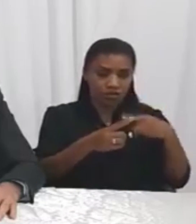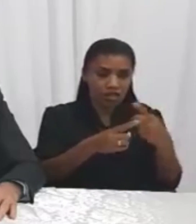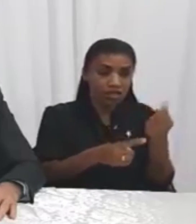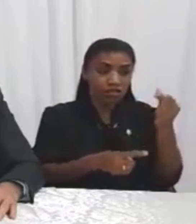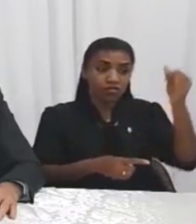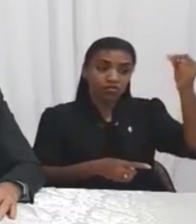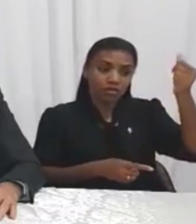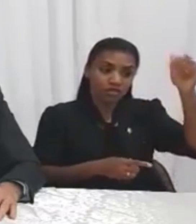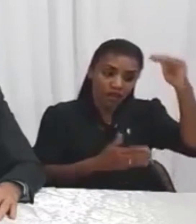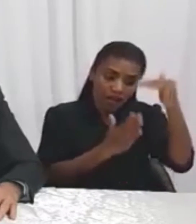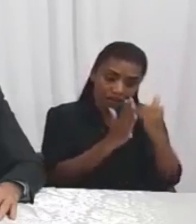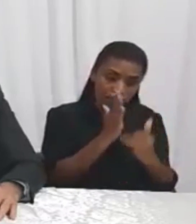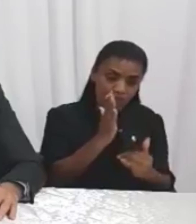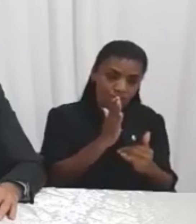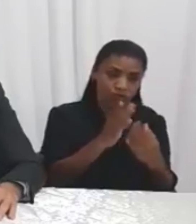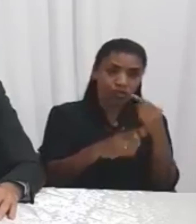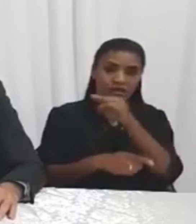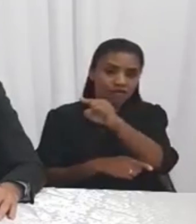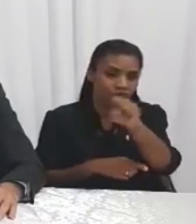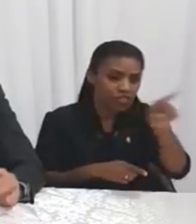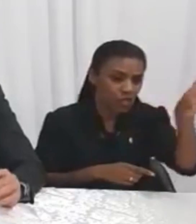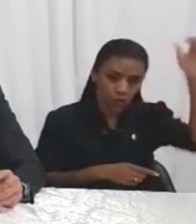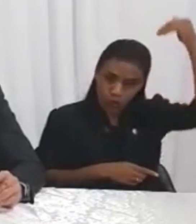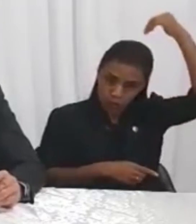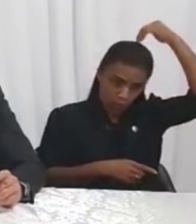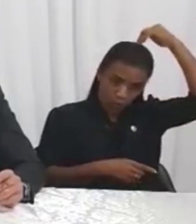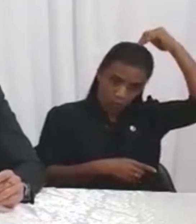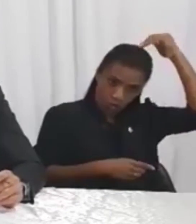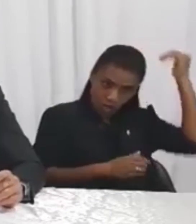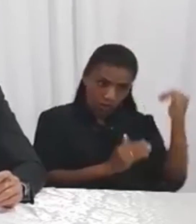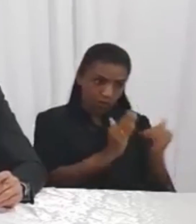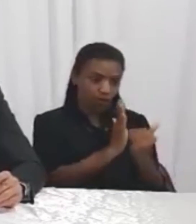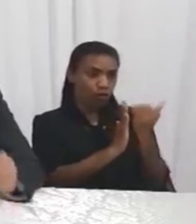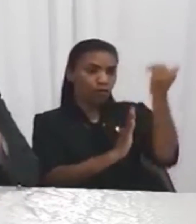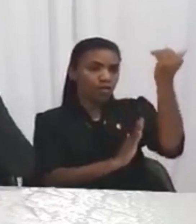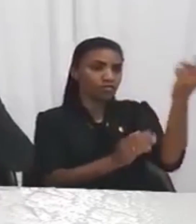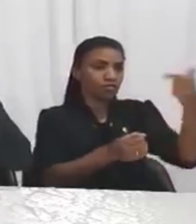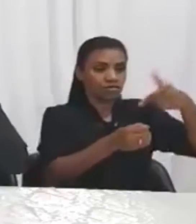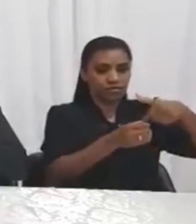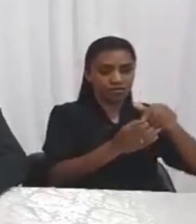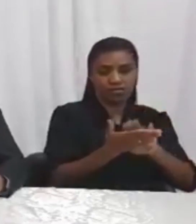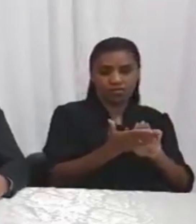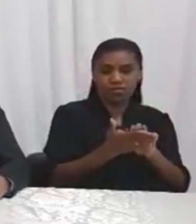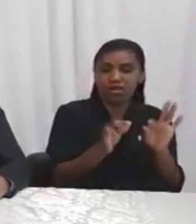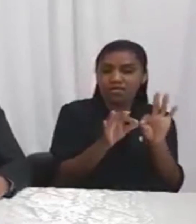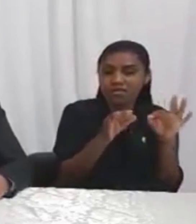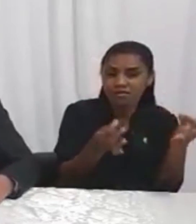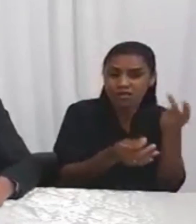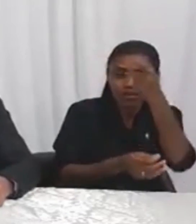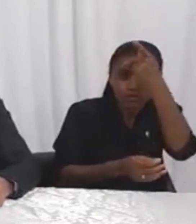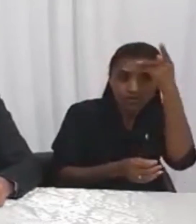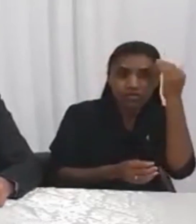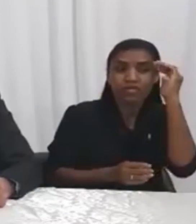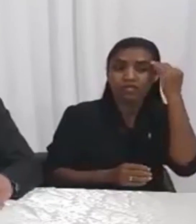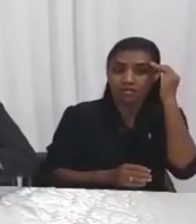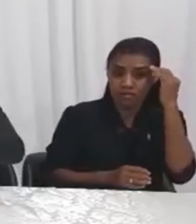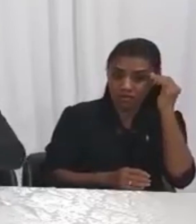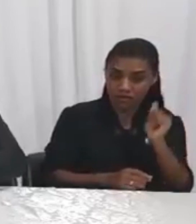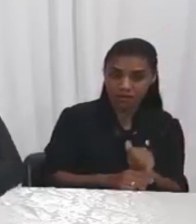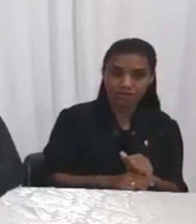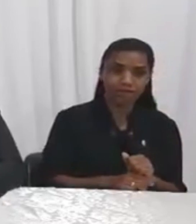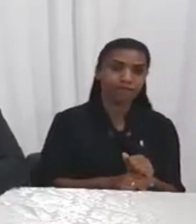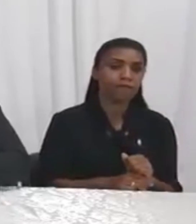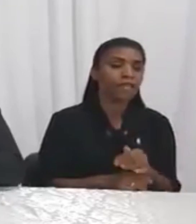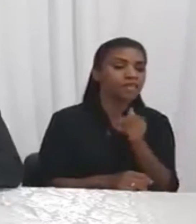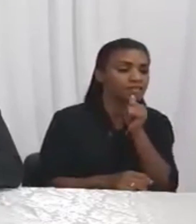preços voltem a cair. Não é você que é o culpado pelo aumento de preço do combustível, entendeu? É muito simples das pessoas saberem isso. A questão